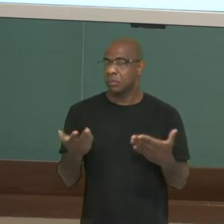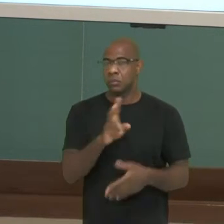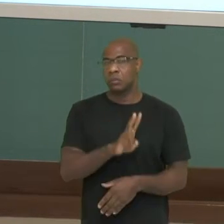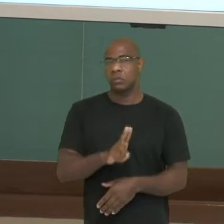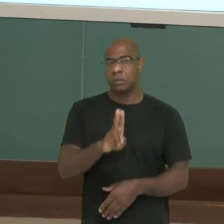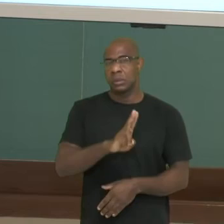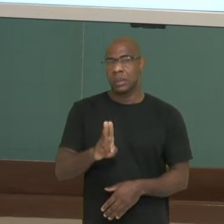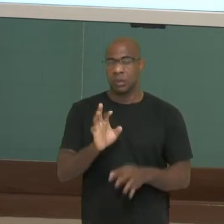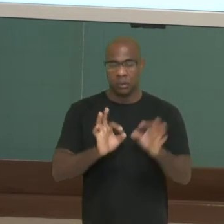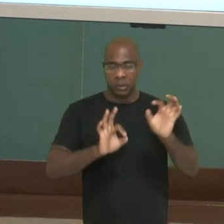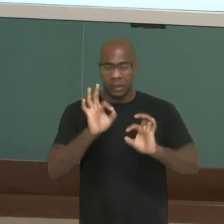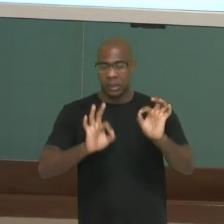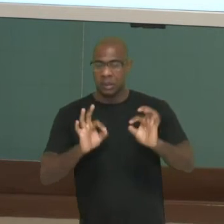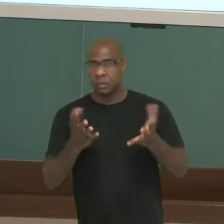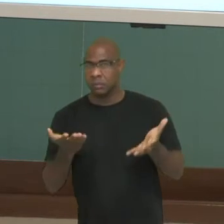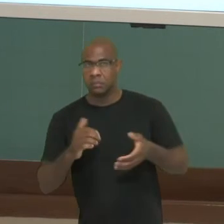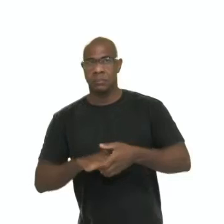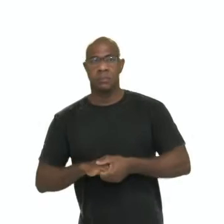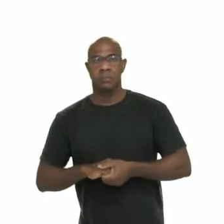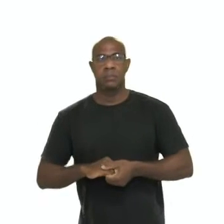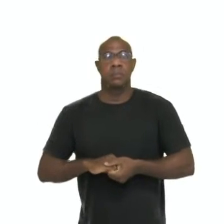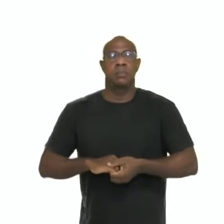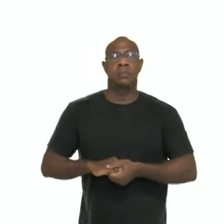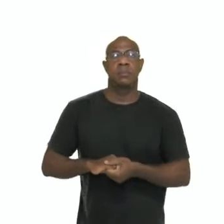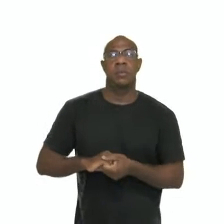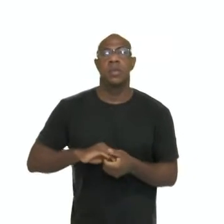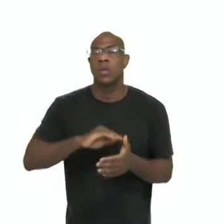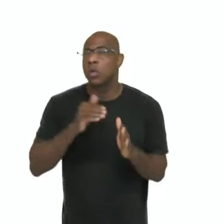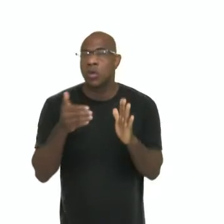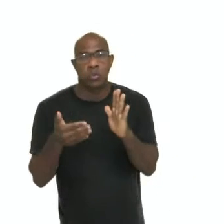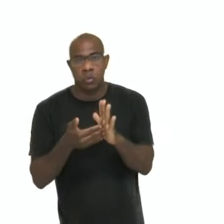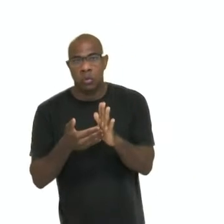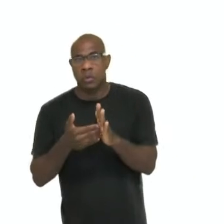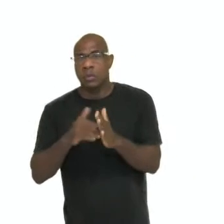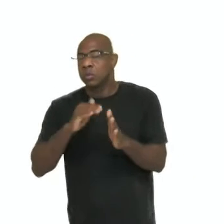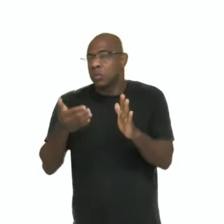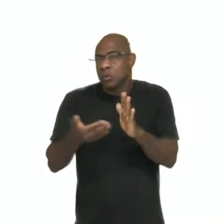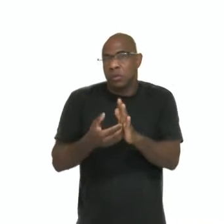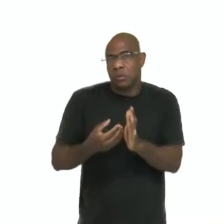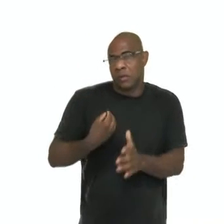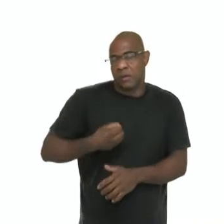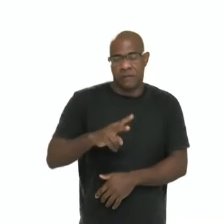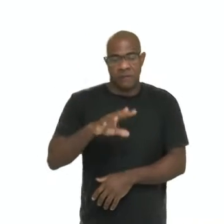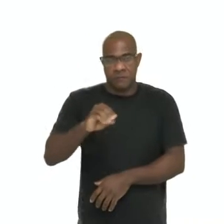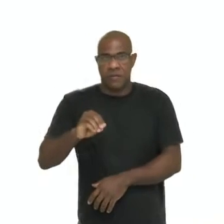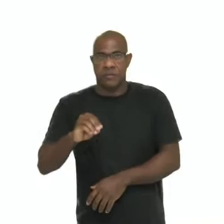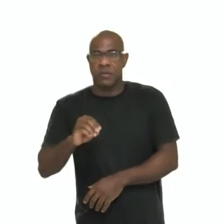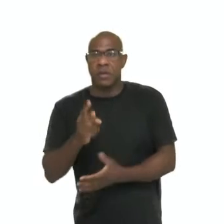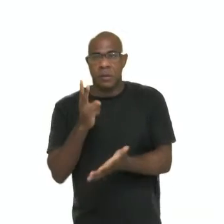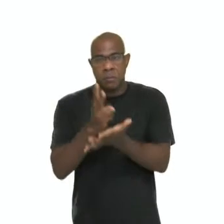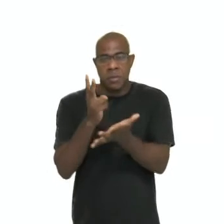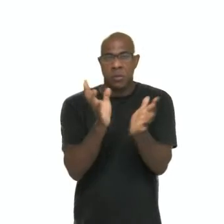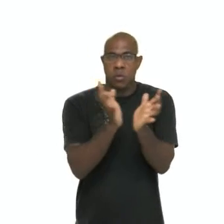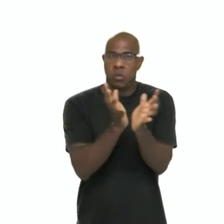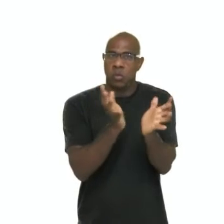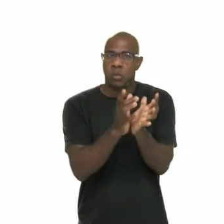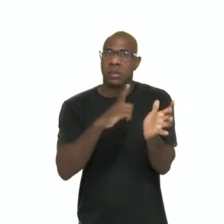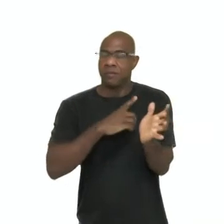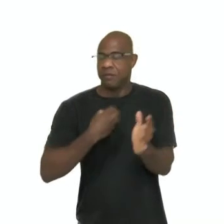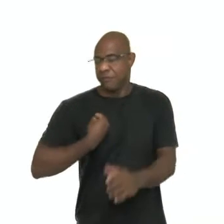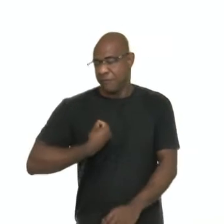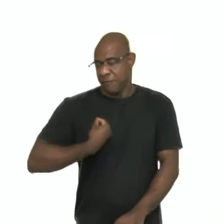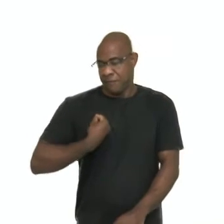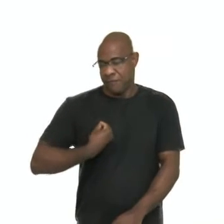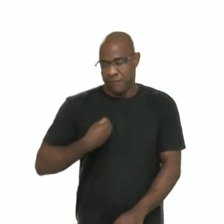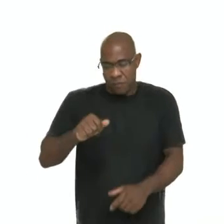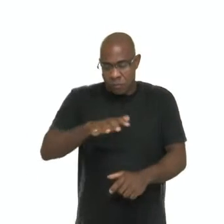dica, hein? Todos os indivíduos da mesma espécie animal que estavam vivendo